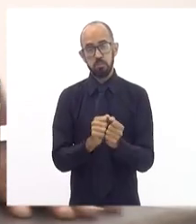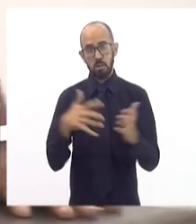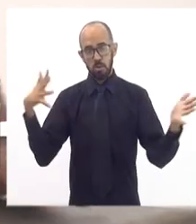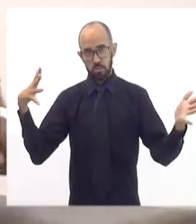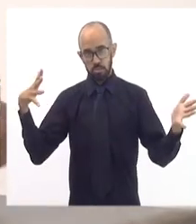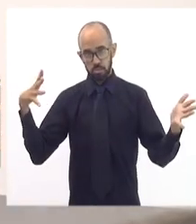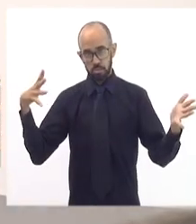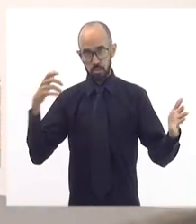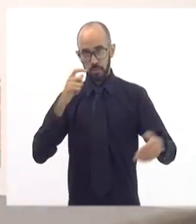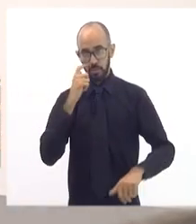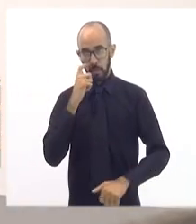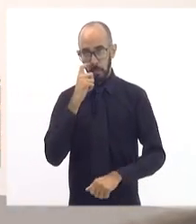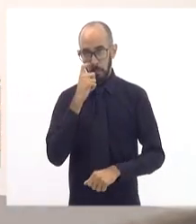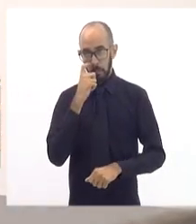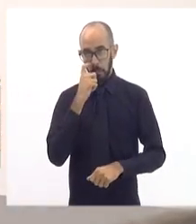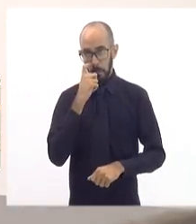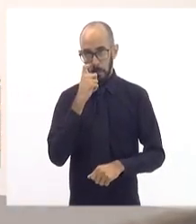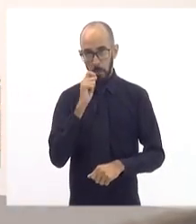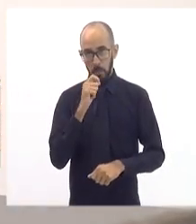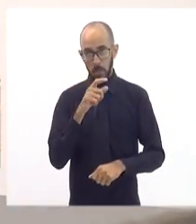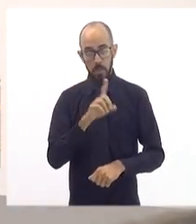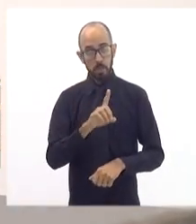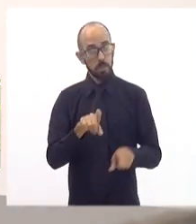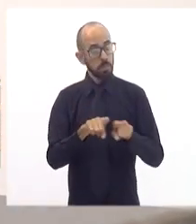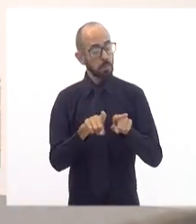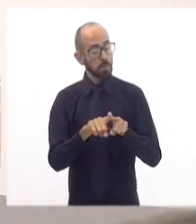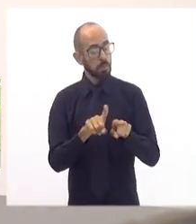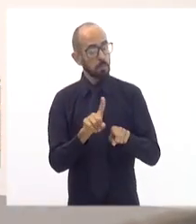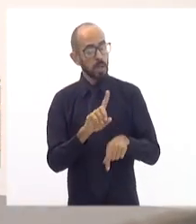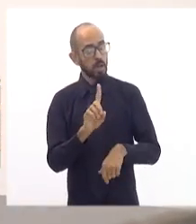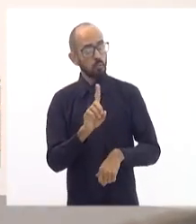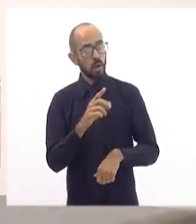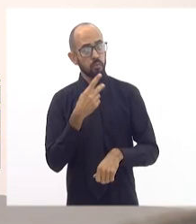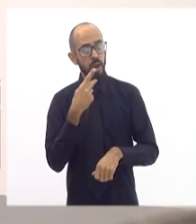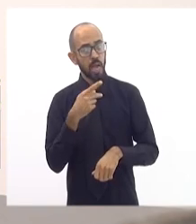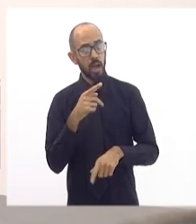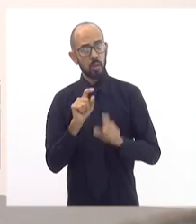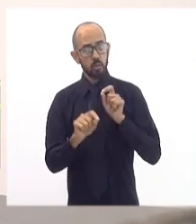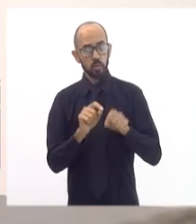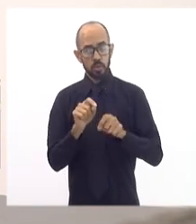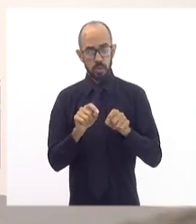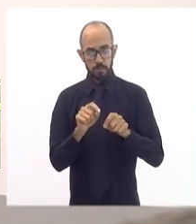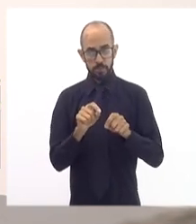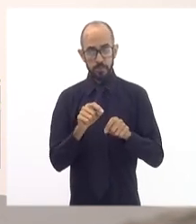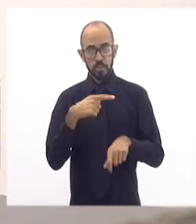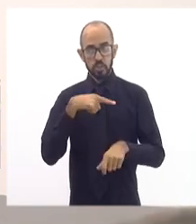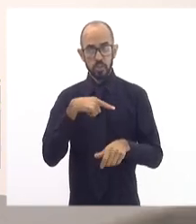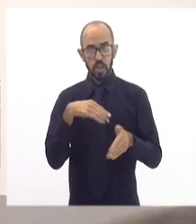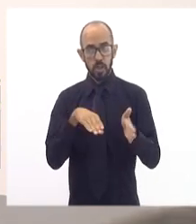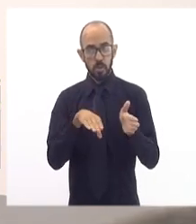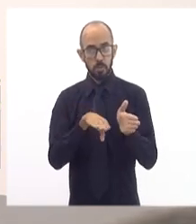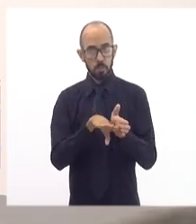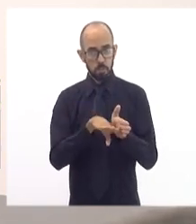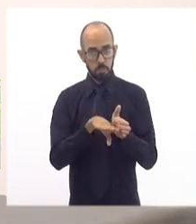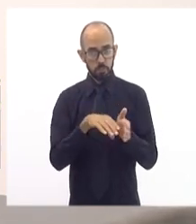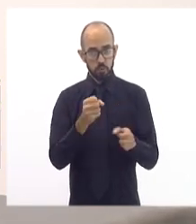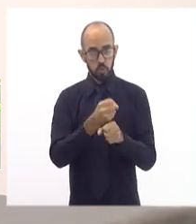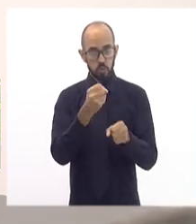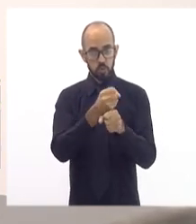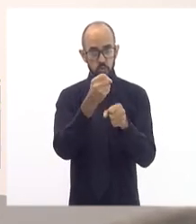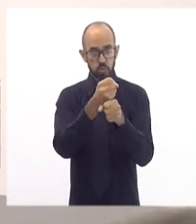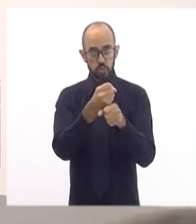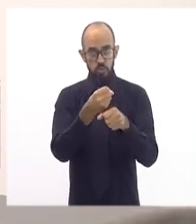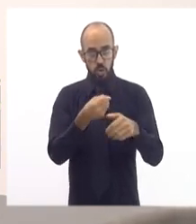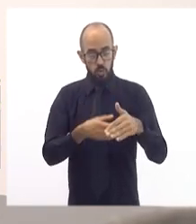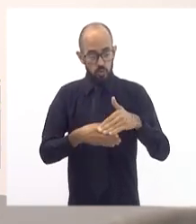o e Niko foi citado em nenhum momento veja nós temos lá um porto de construção de submarino